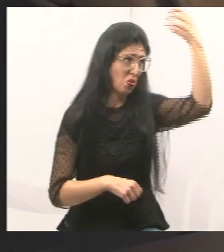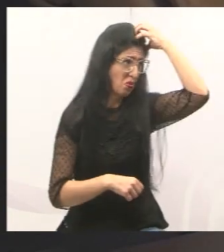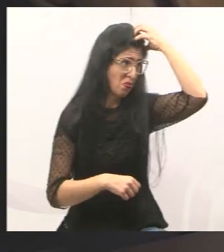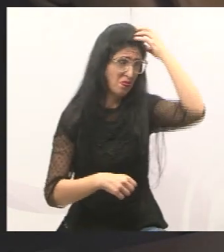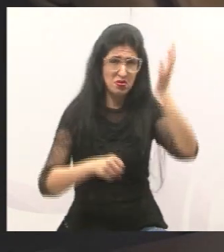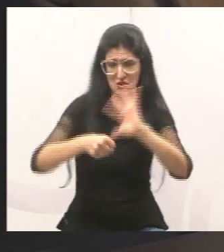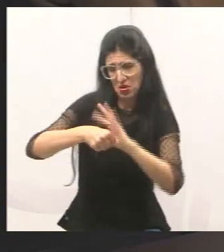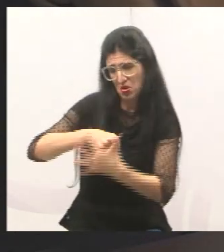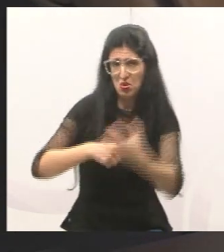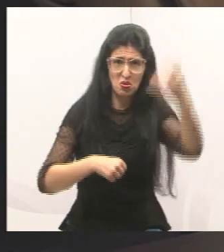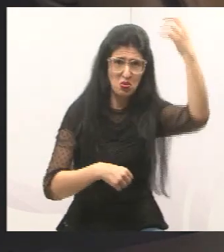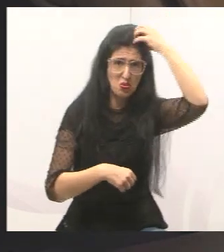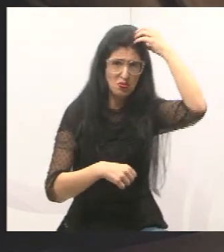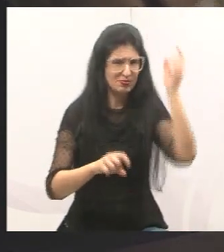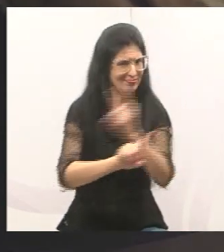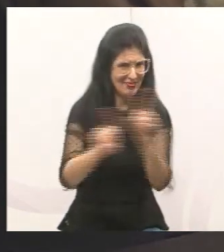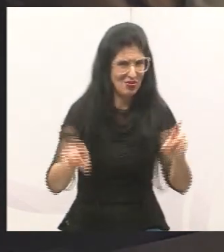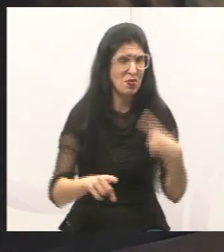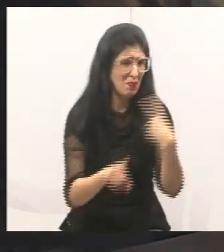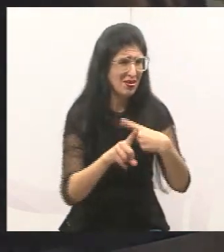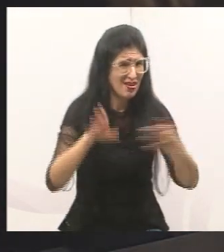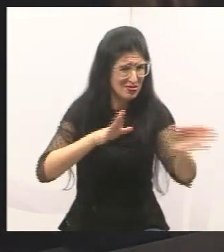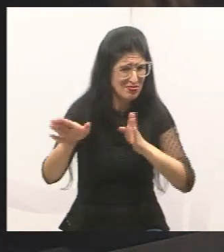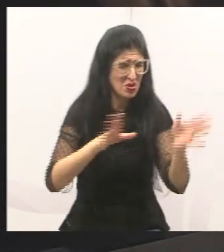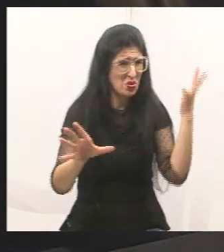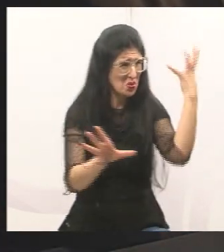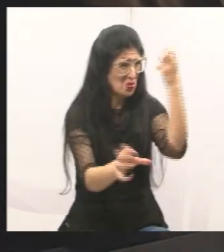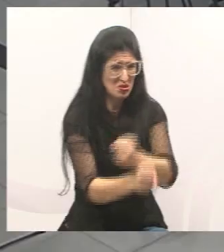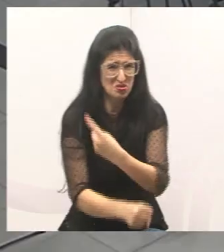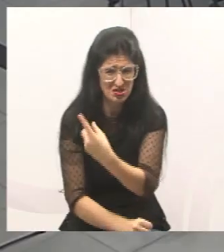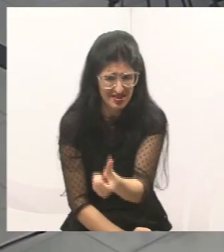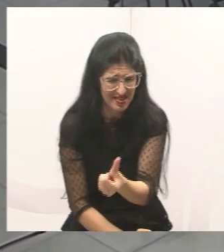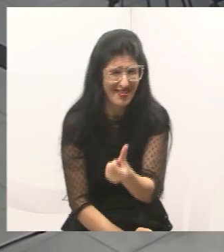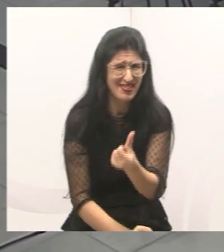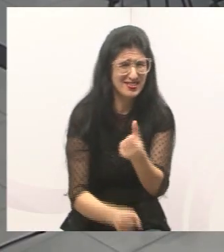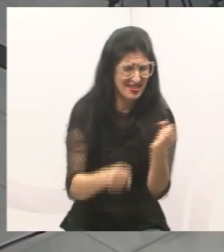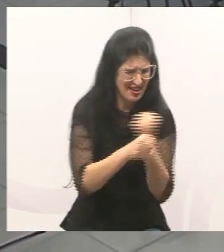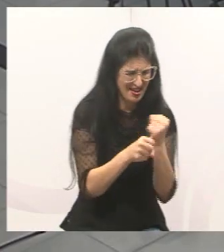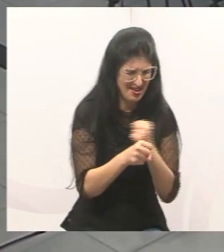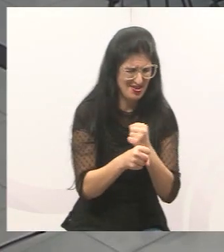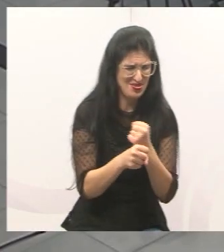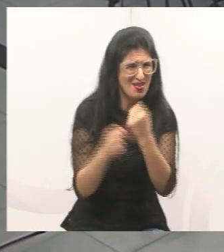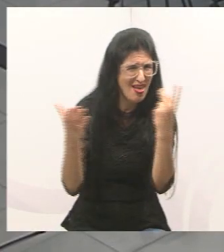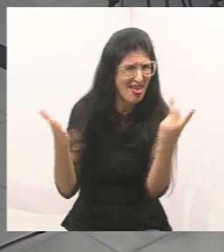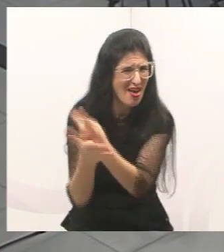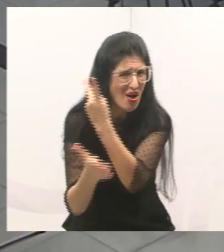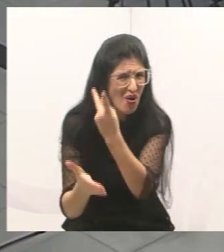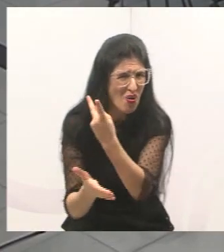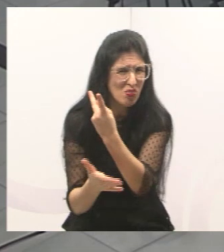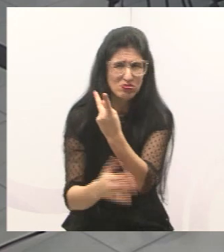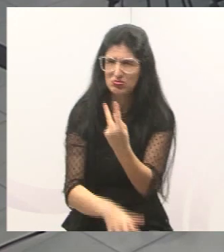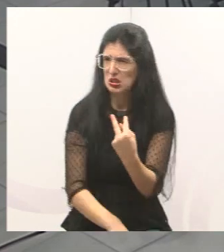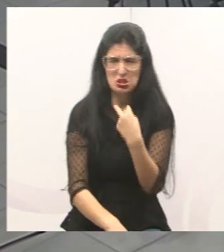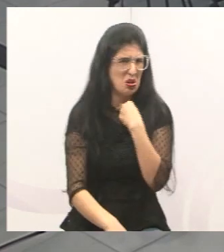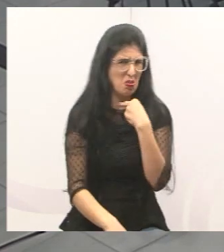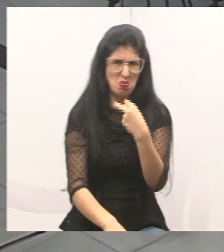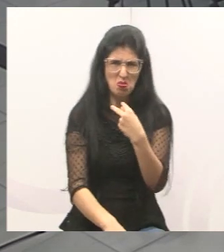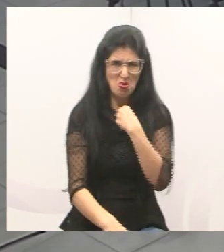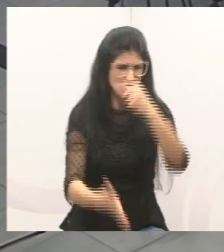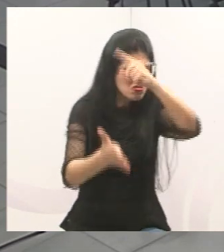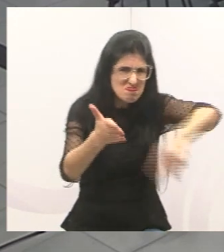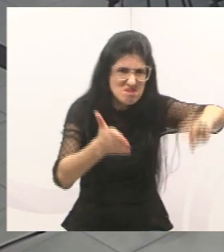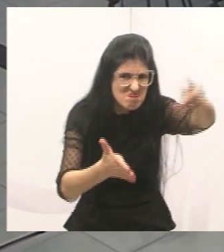nossa cidade por 16 anos. Questão de ordem, senhor presidente. Eu só quero salientar que